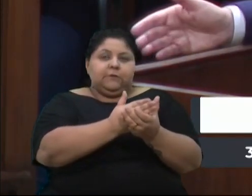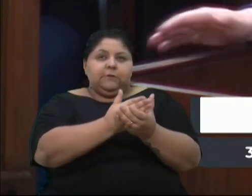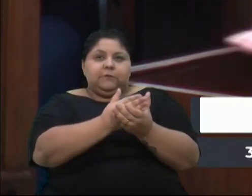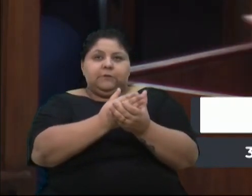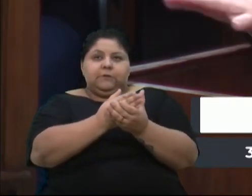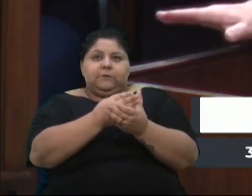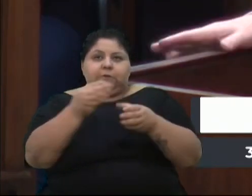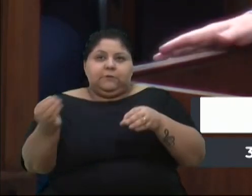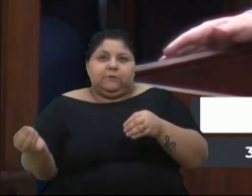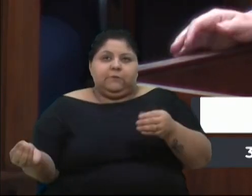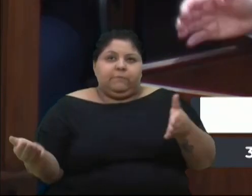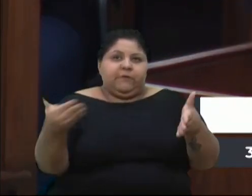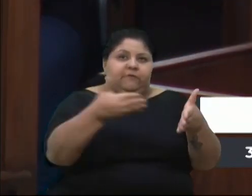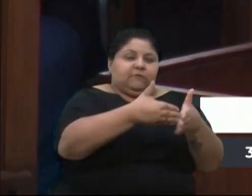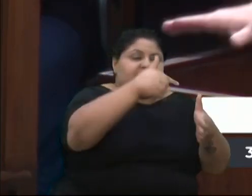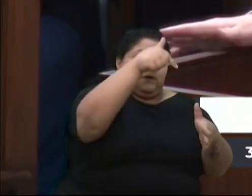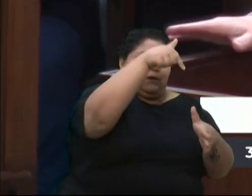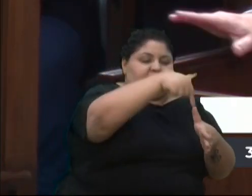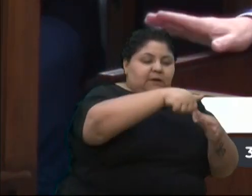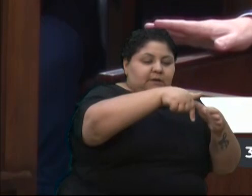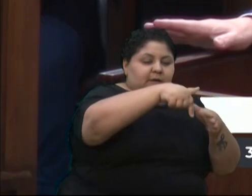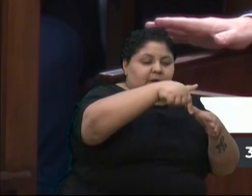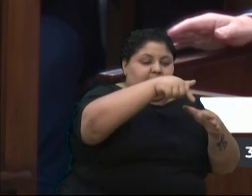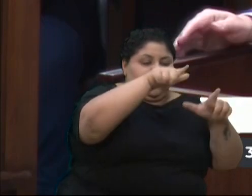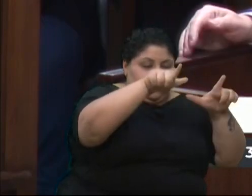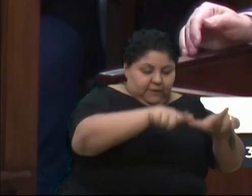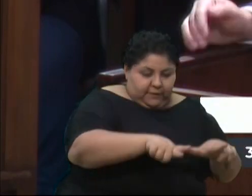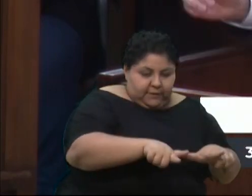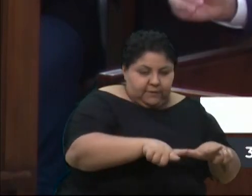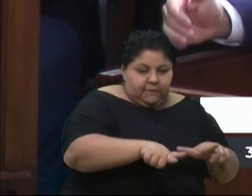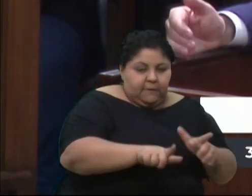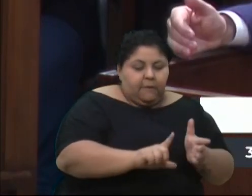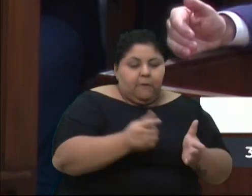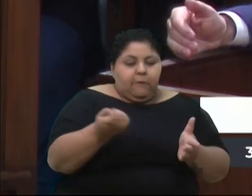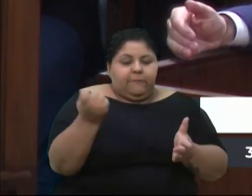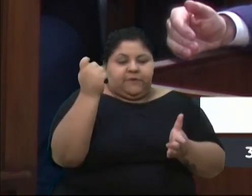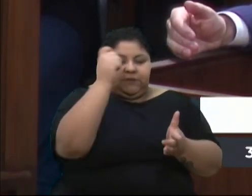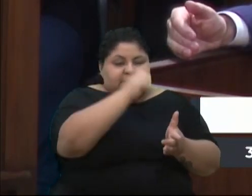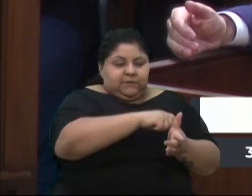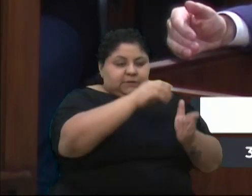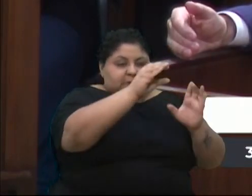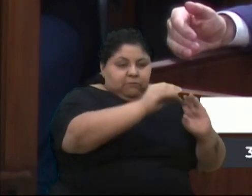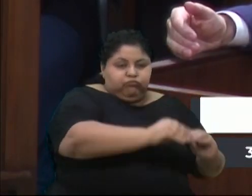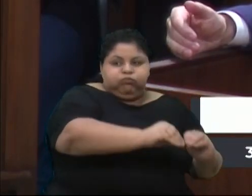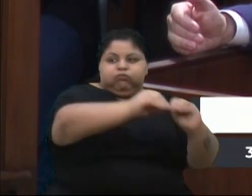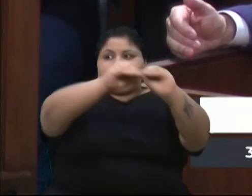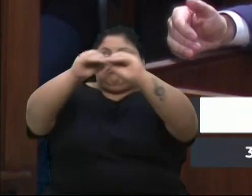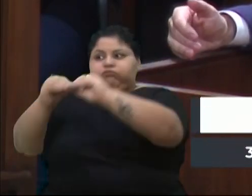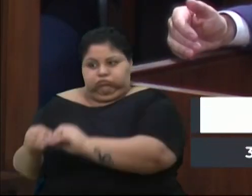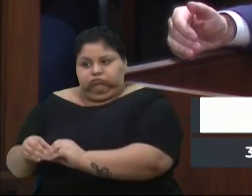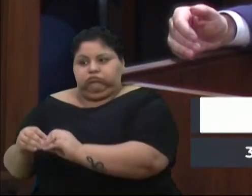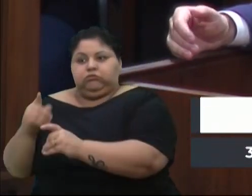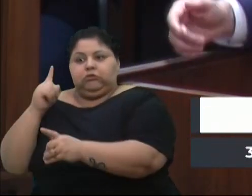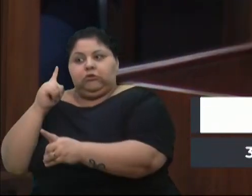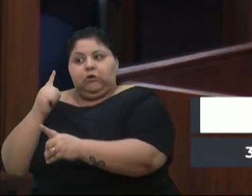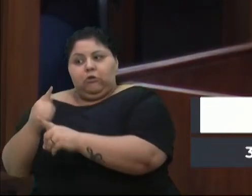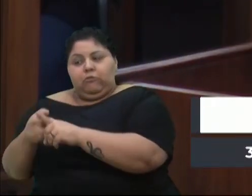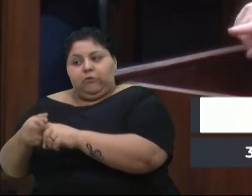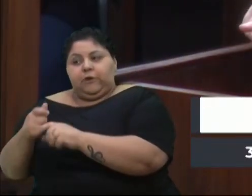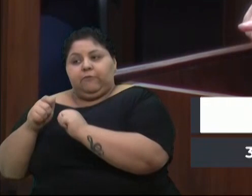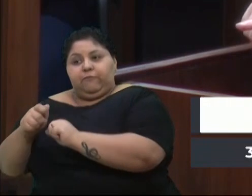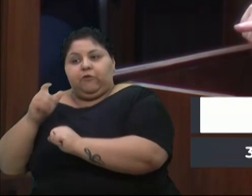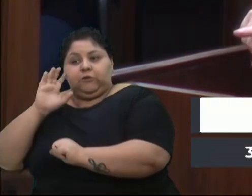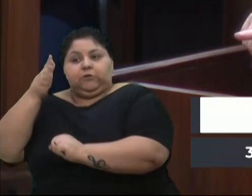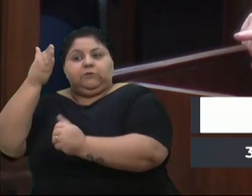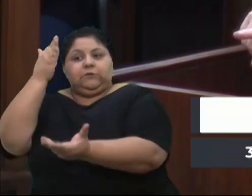ser desocupado e acabou. E aí depois, para se retomar, é muito difícil. Então, a luta foi justamente essa. Antes